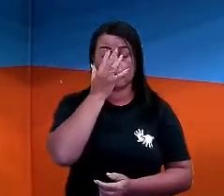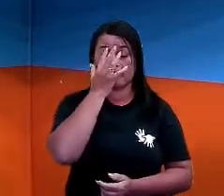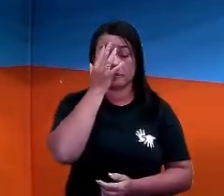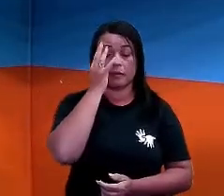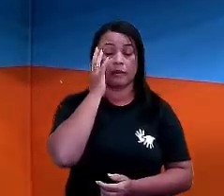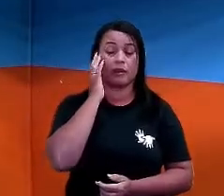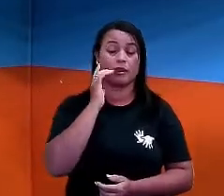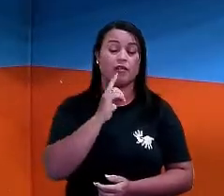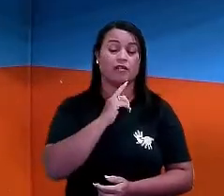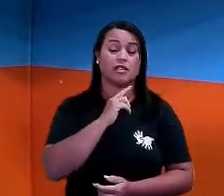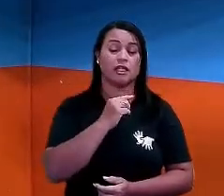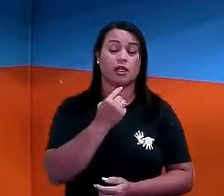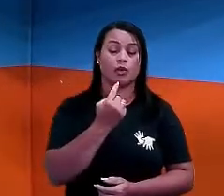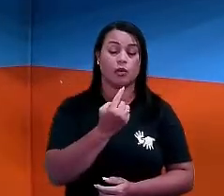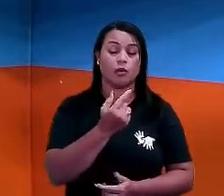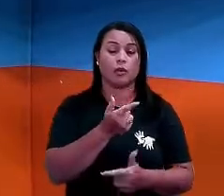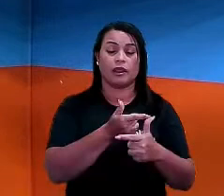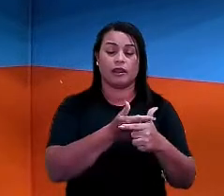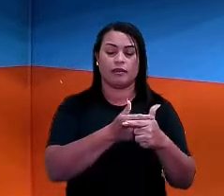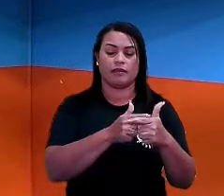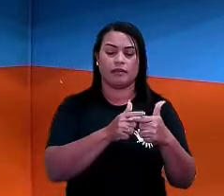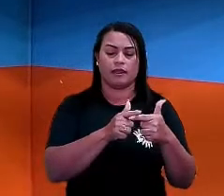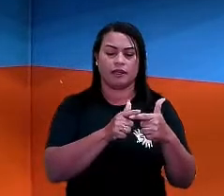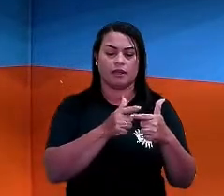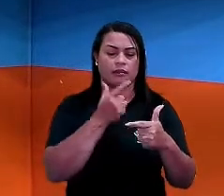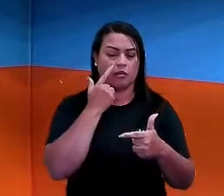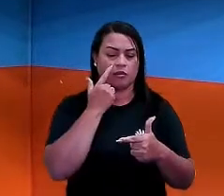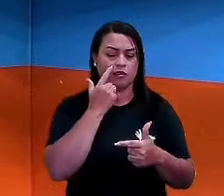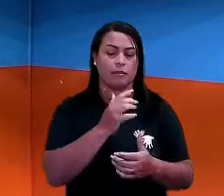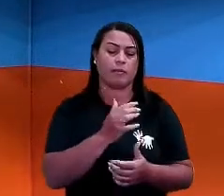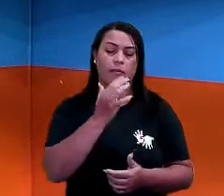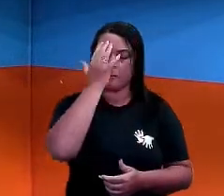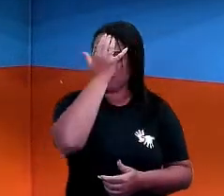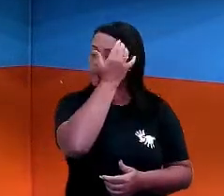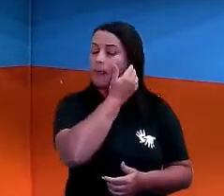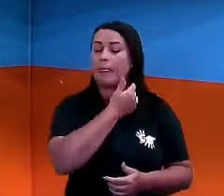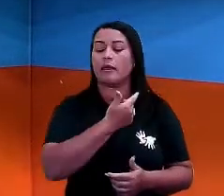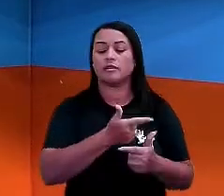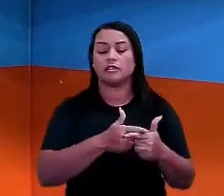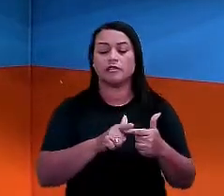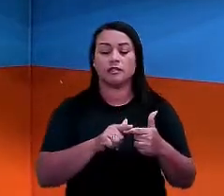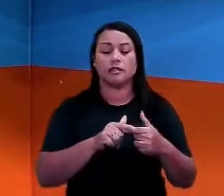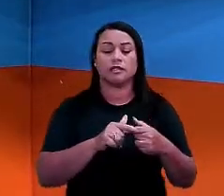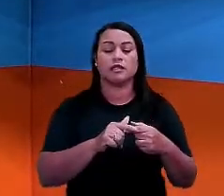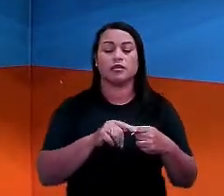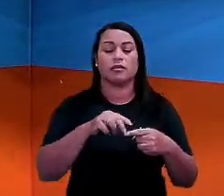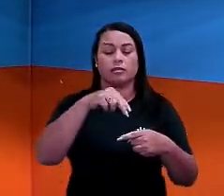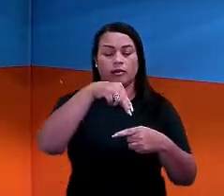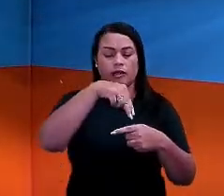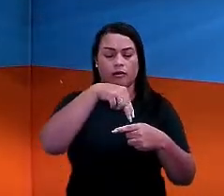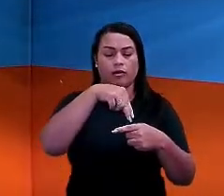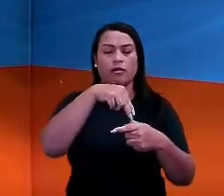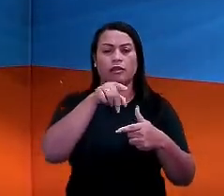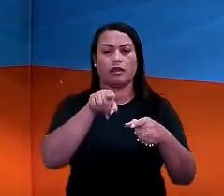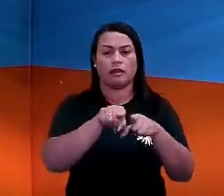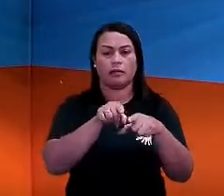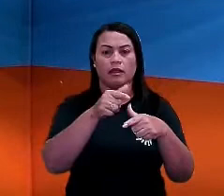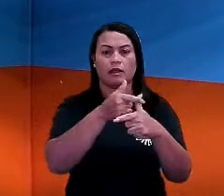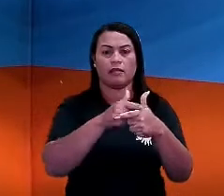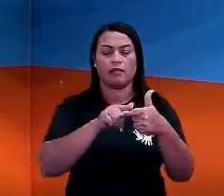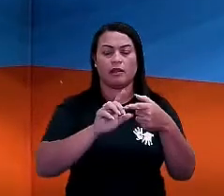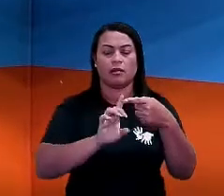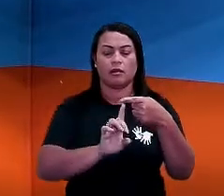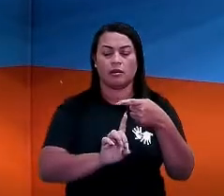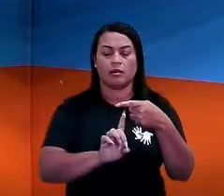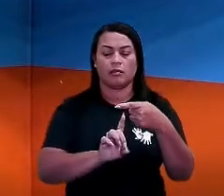vou fazer um exemplo dividindo, tá bom? Se eu dividir em cima, tenho que dividir embaixo. Lembrando que eu tenho